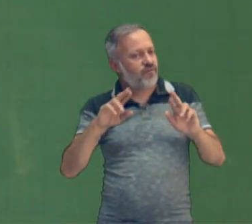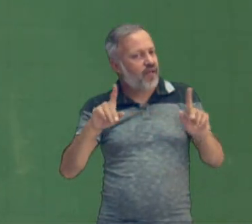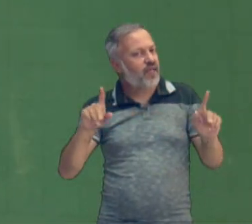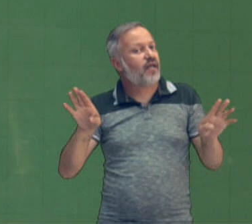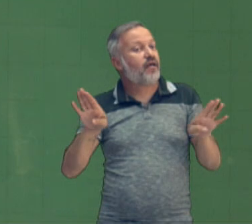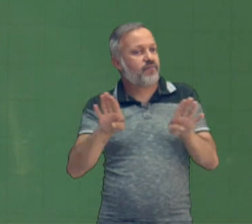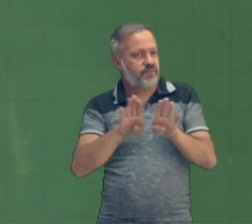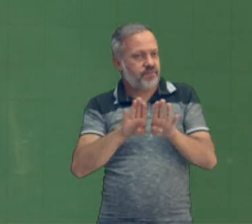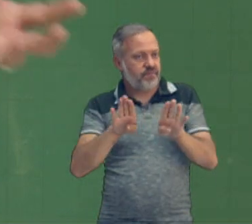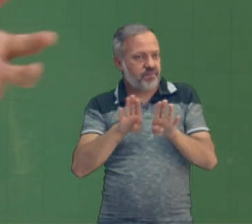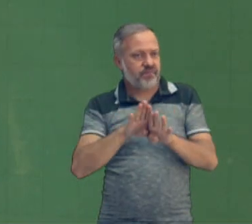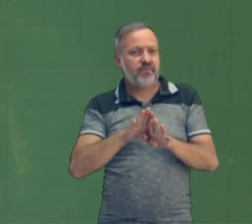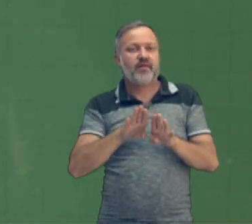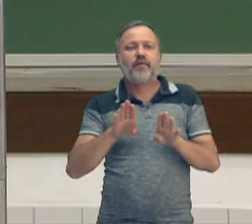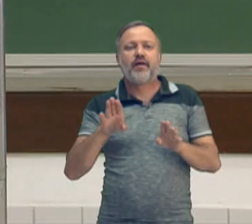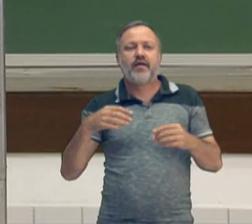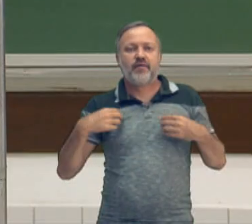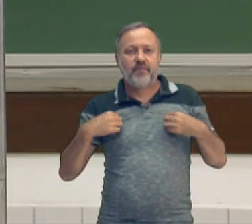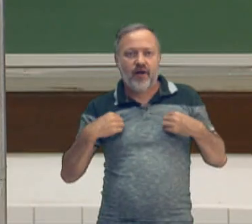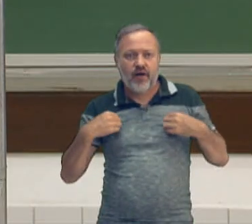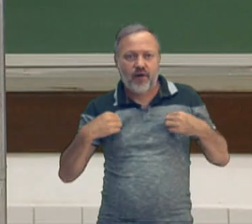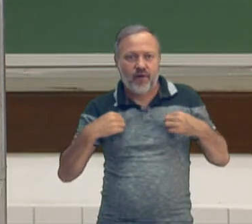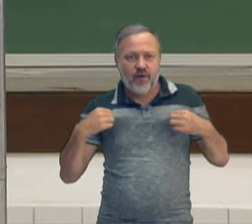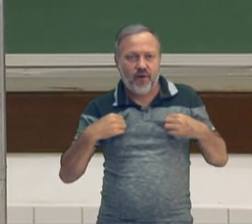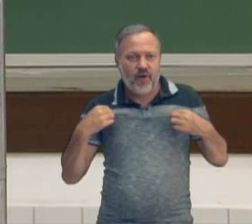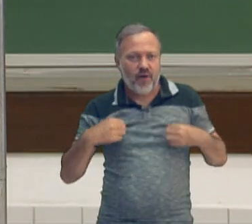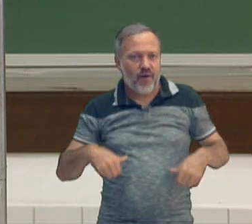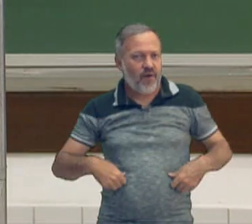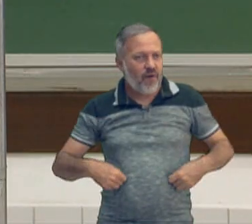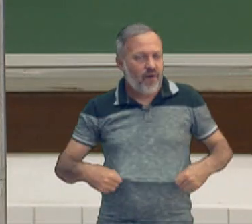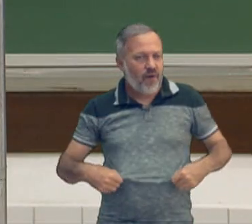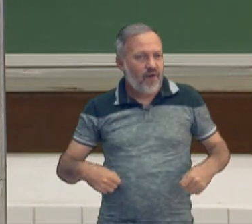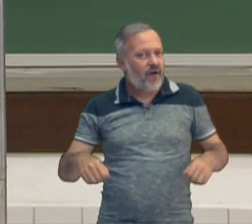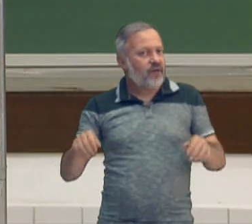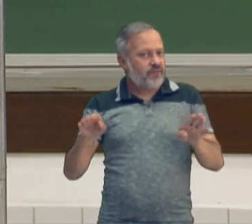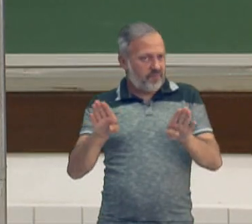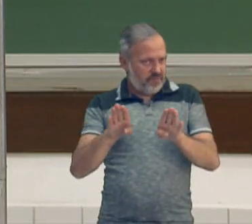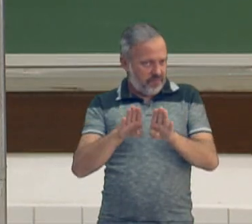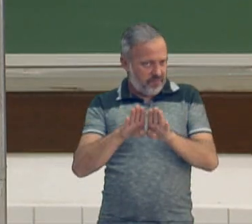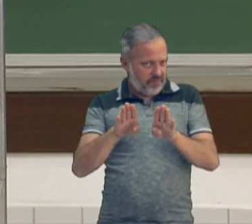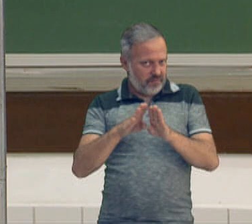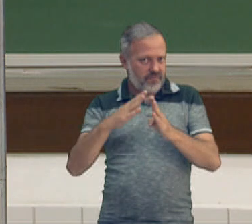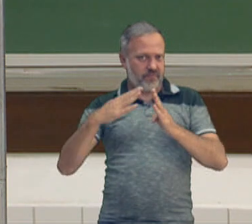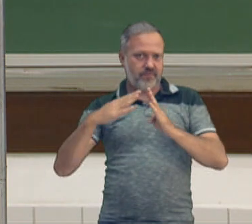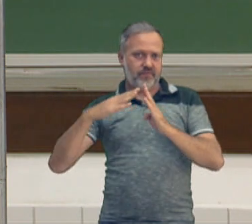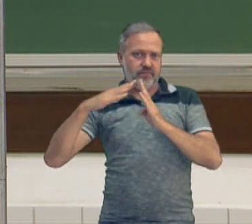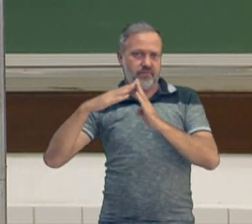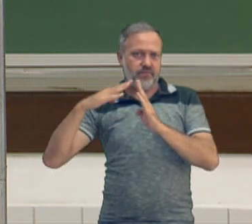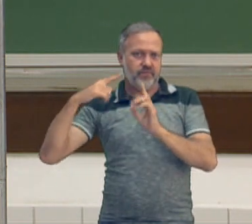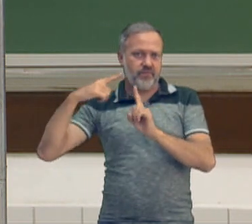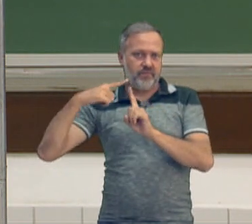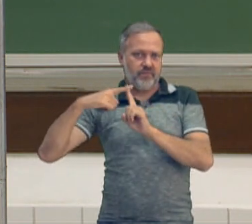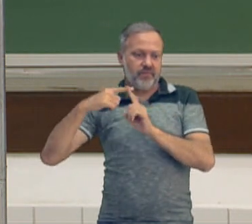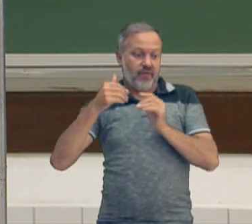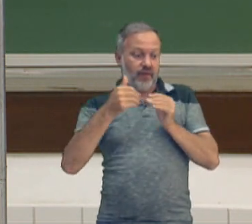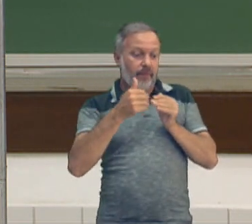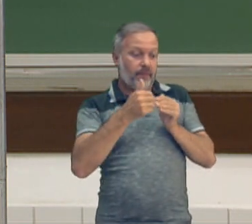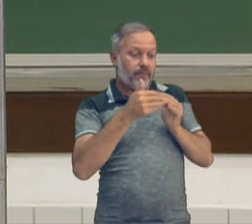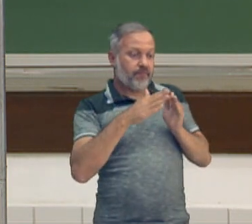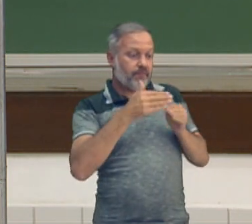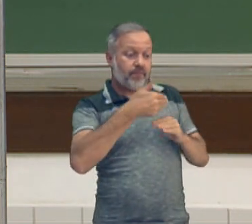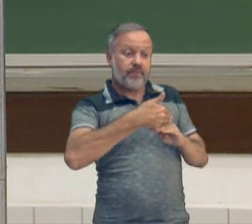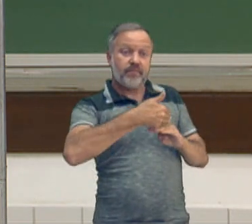nas indumentárias que eles carregam, nos vitrais das grandes igrejas, nas pinturas e mandalas,